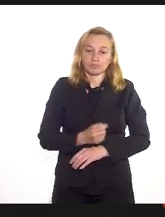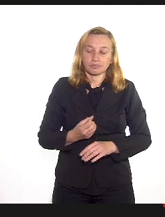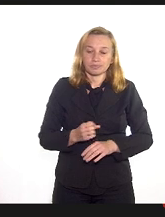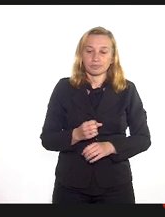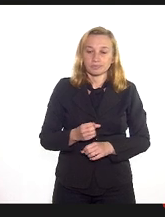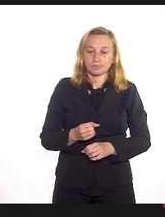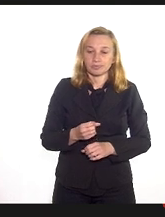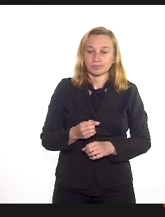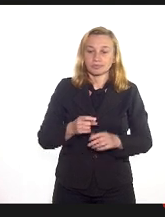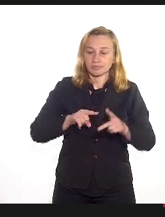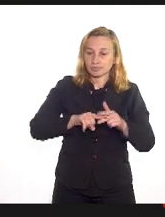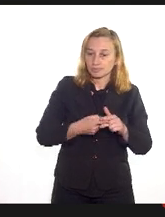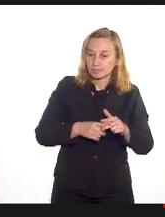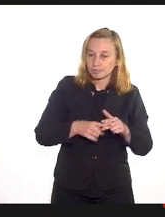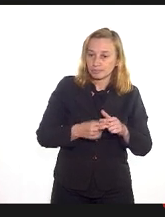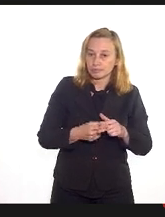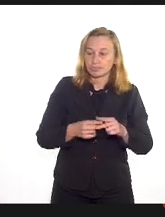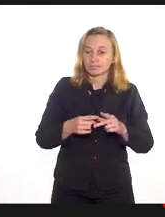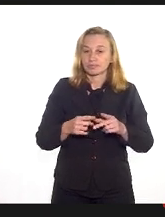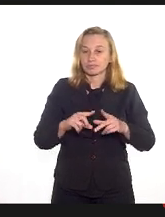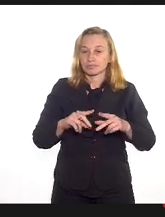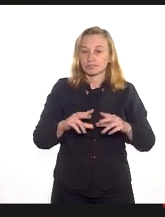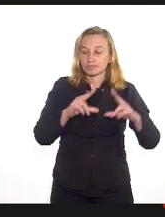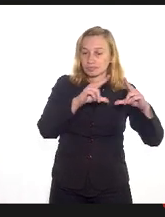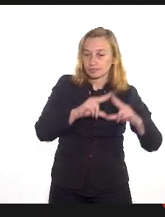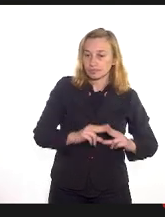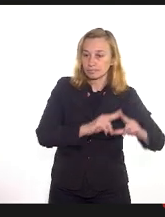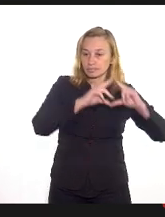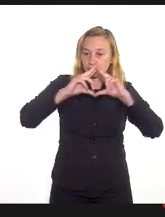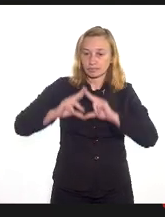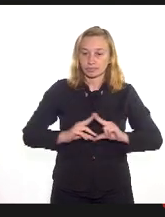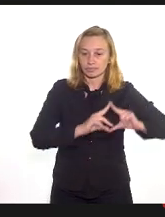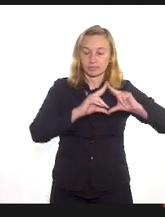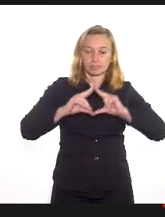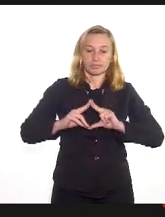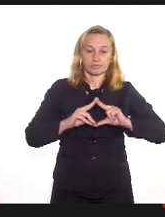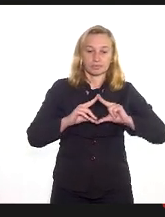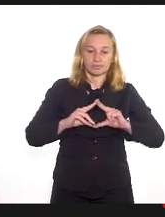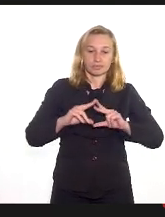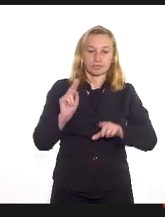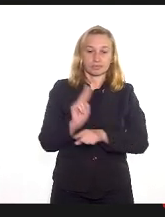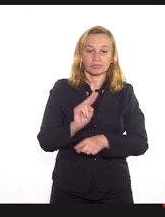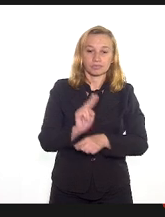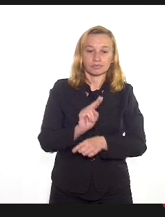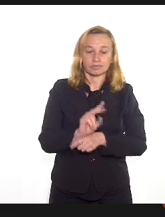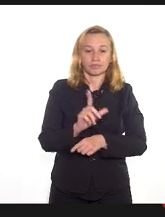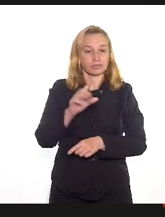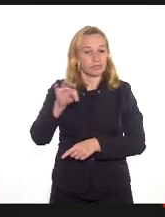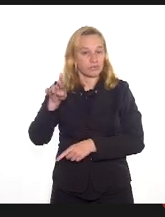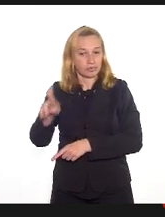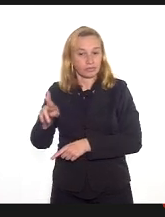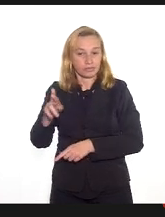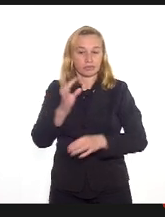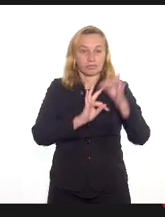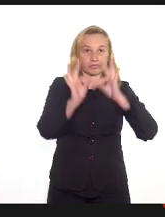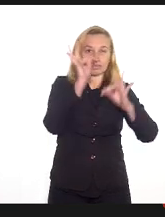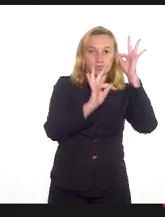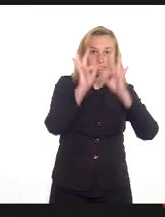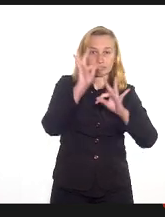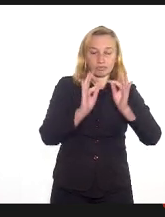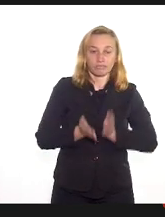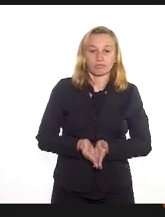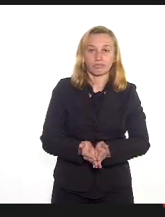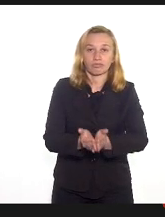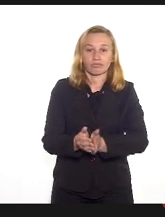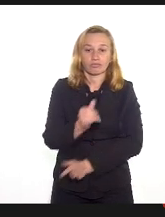construção, reparação, reciclagem, defesa, dentro desse arranjo do cluster tecnológico naval do